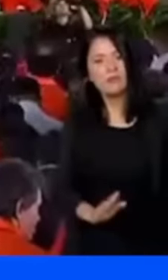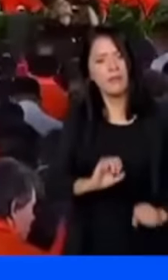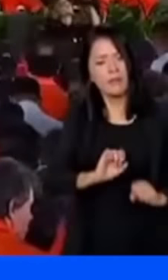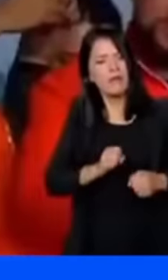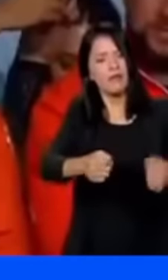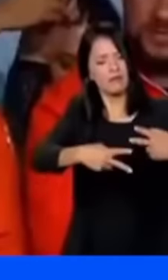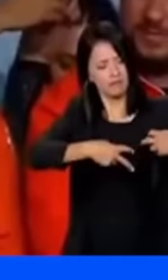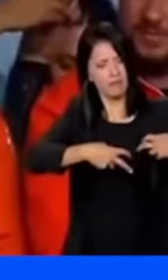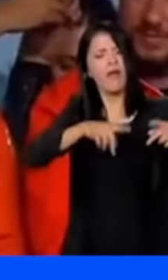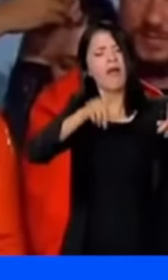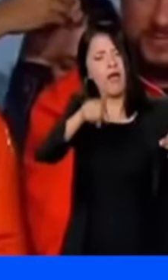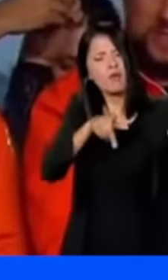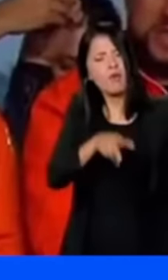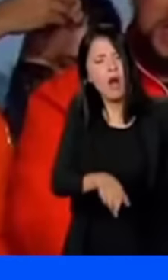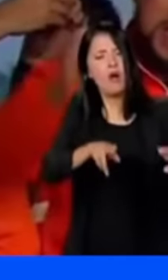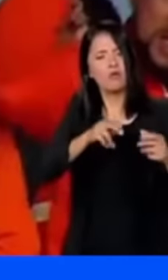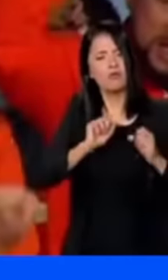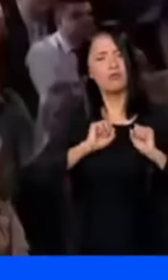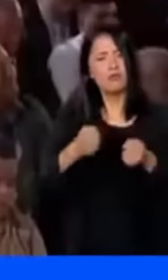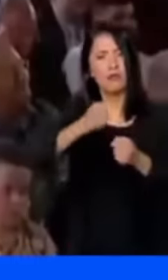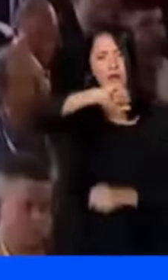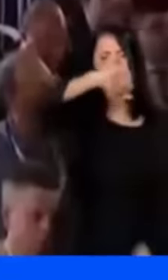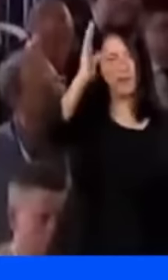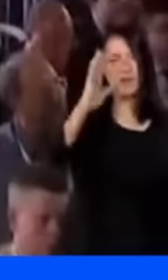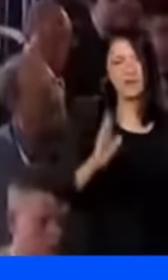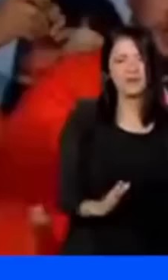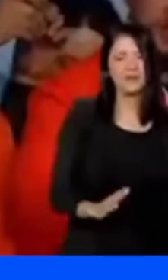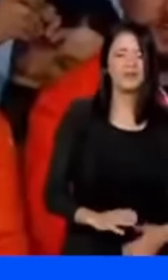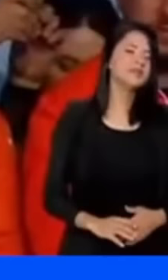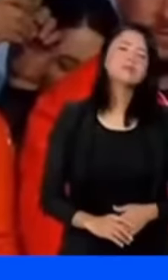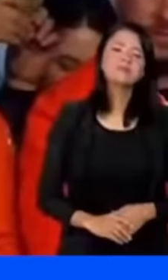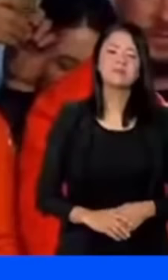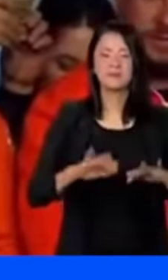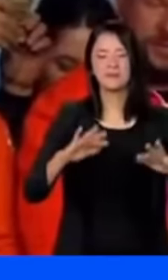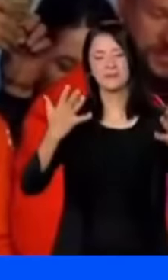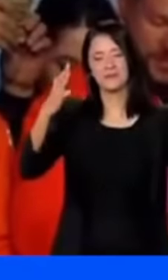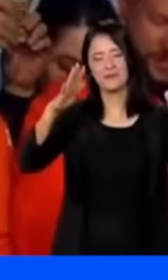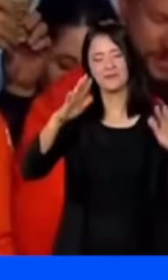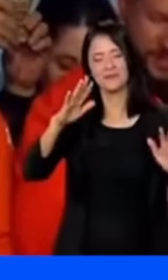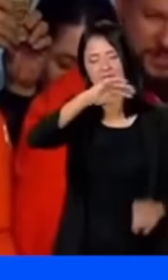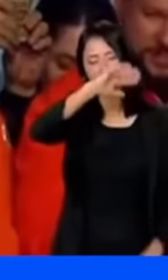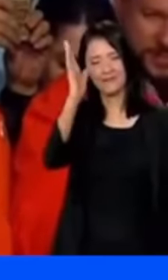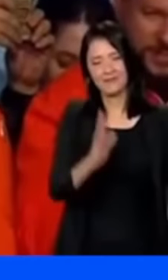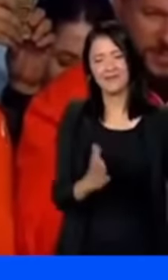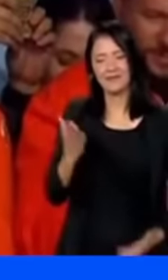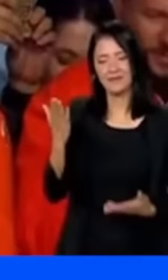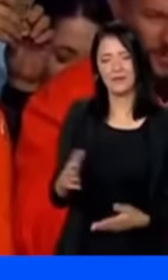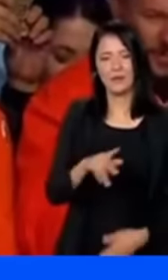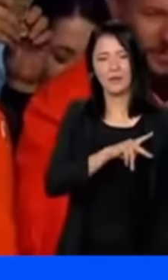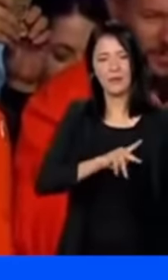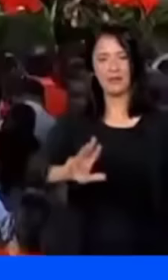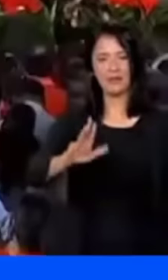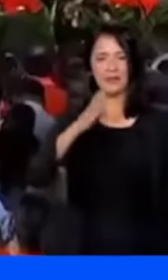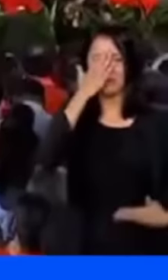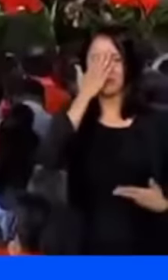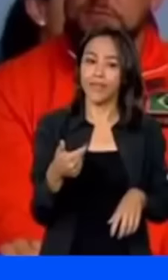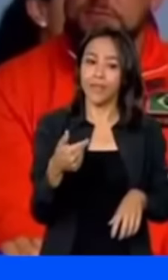Brasil. Defender a Petrobras é defender o Brasil. Viva o Brasil! Viva o presidente Lula! Muito